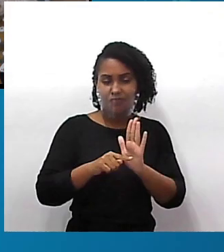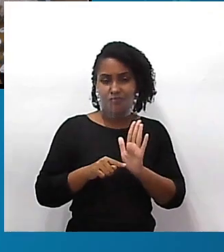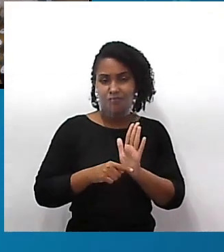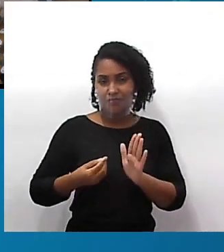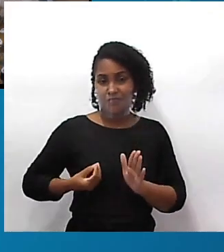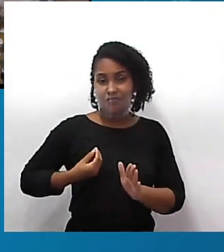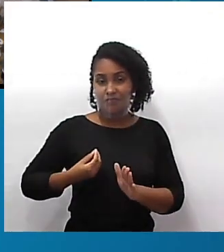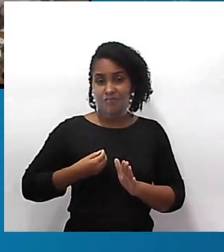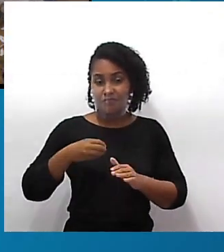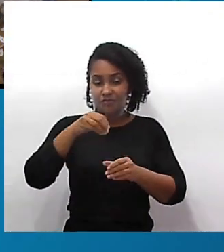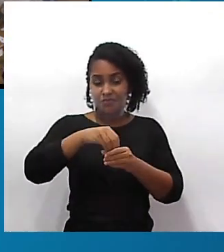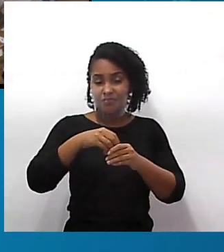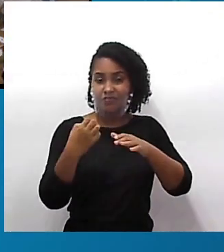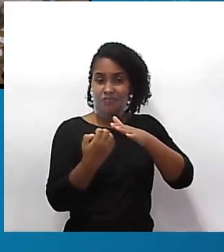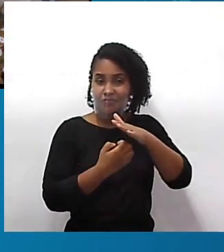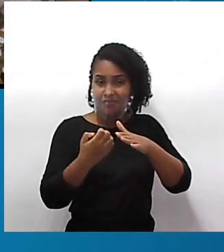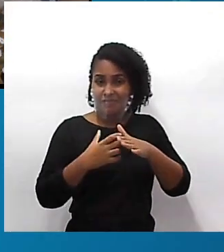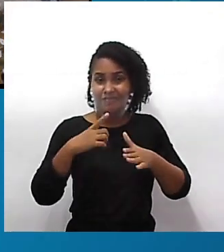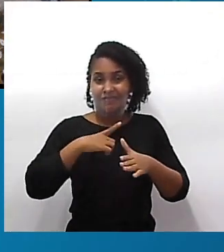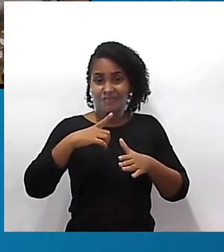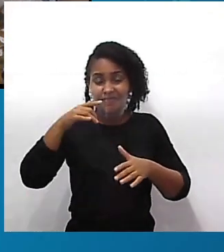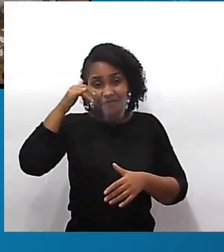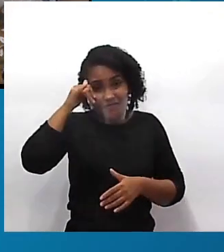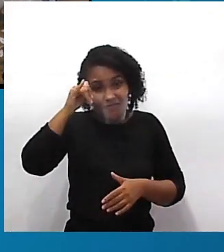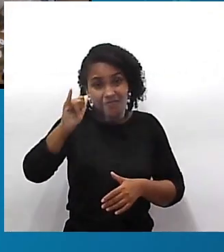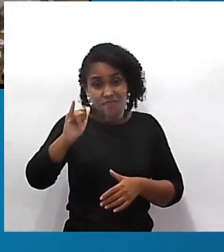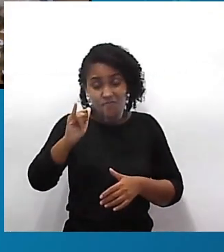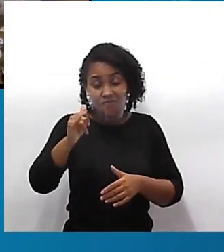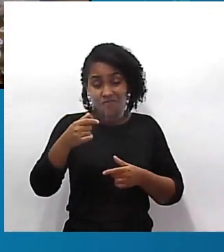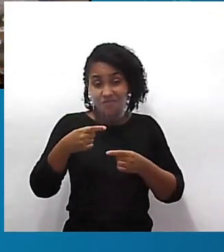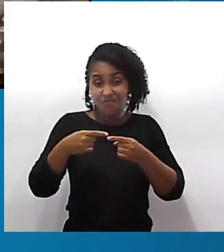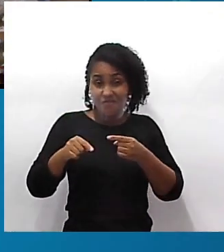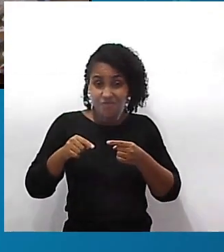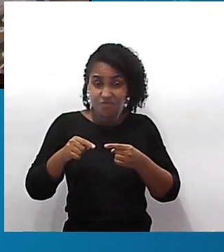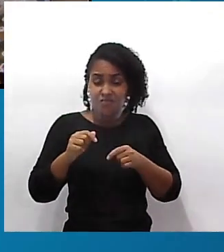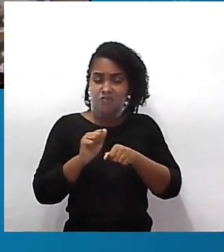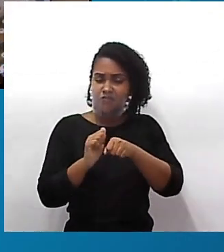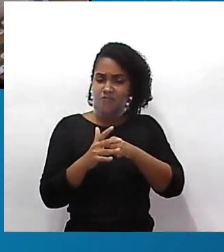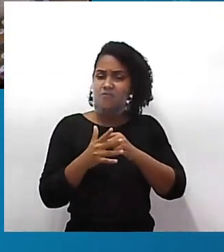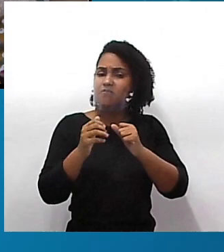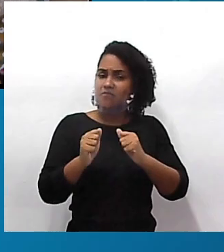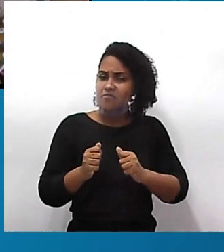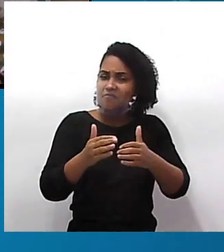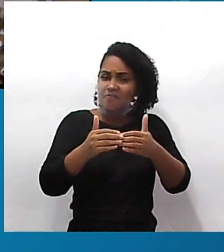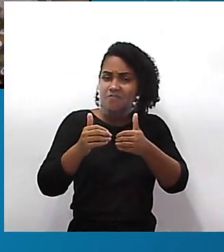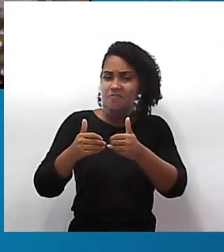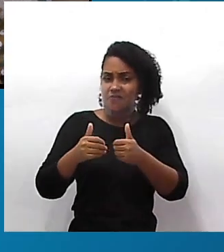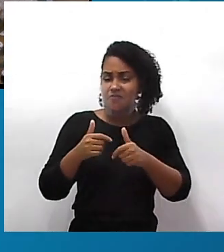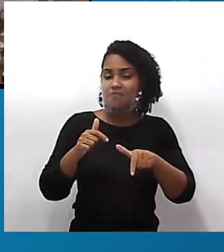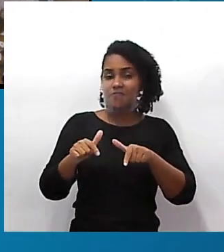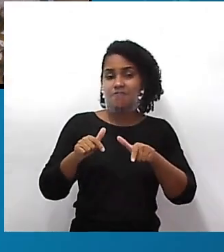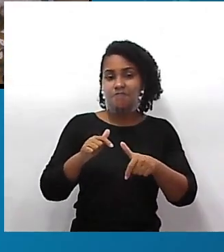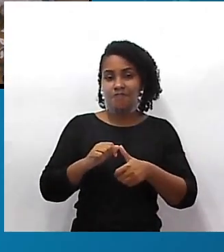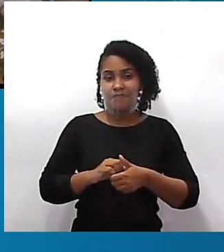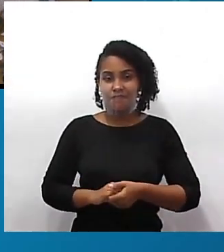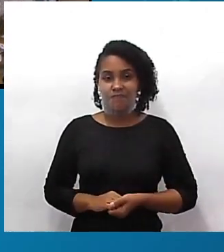dentro da empresa, que não está havendo uma prevenção contra o Covid, ele pode requerer isso do empregador.